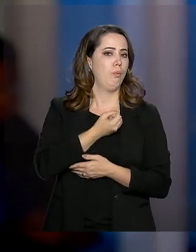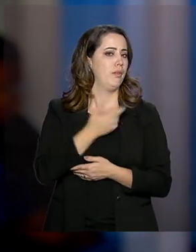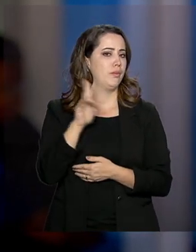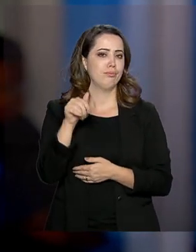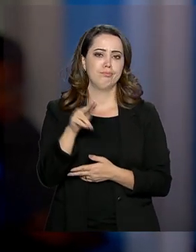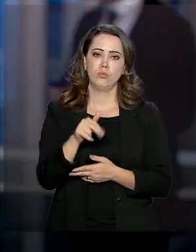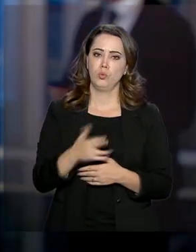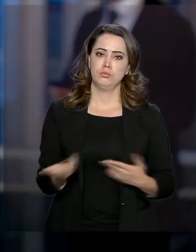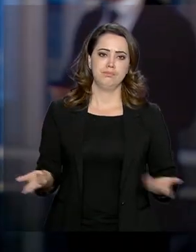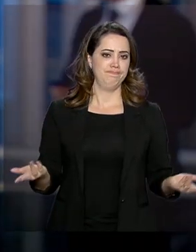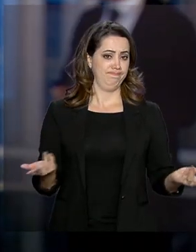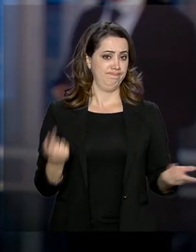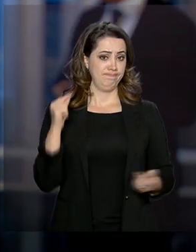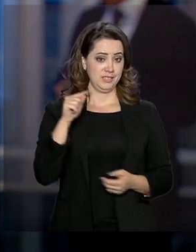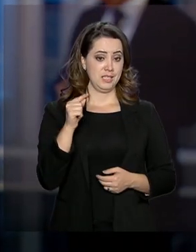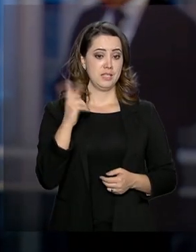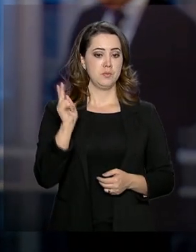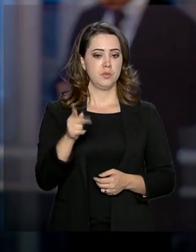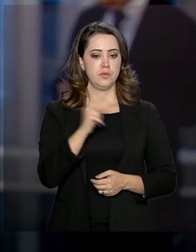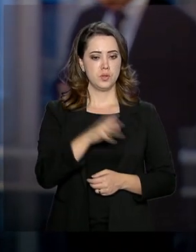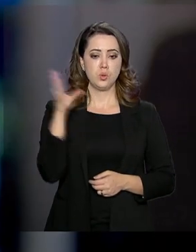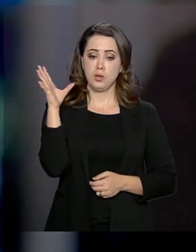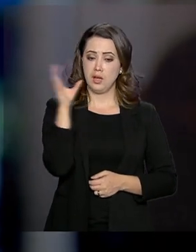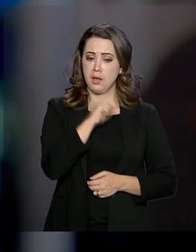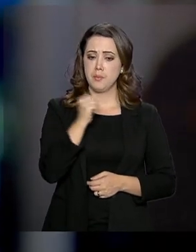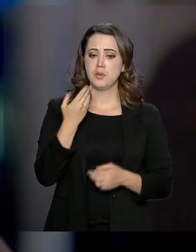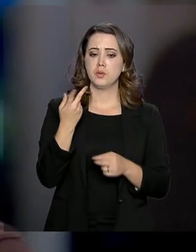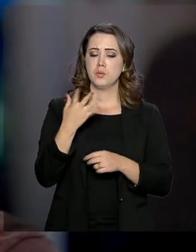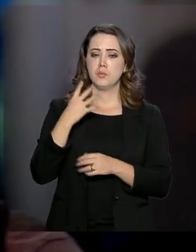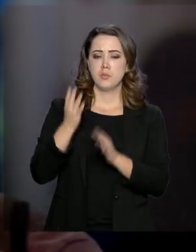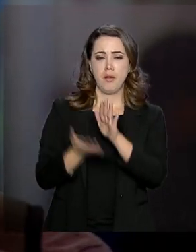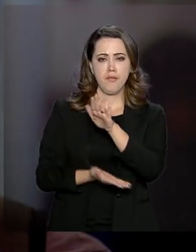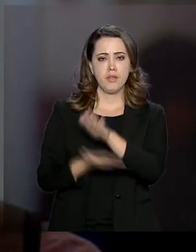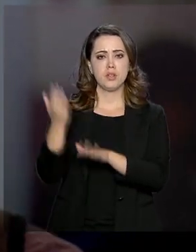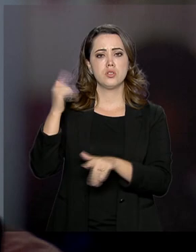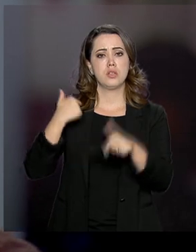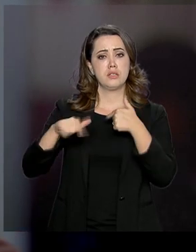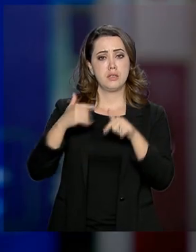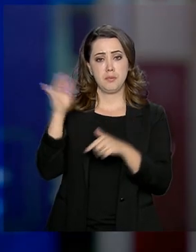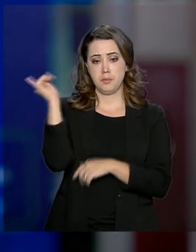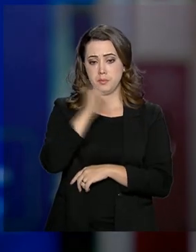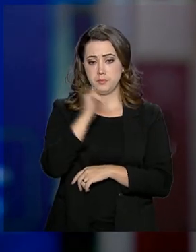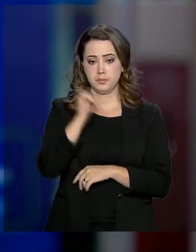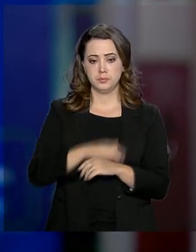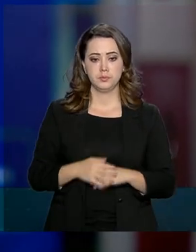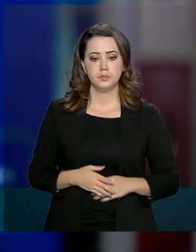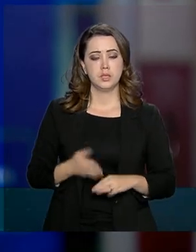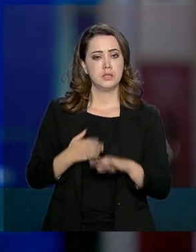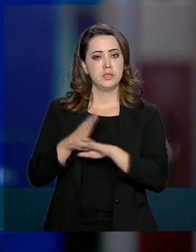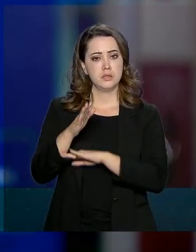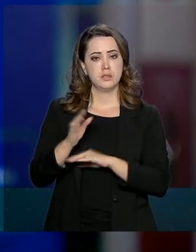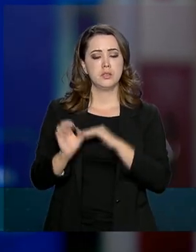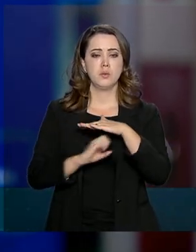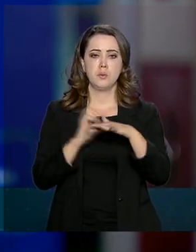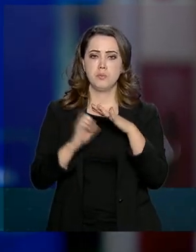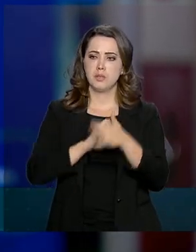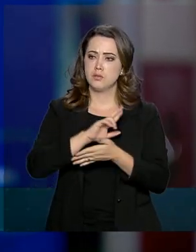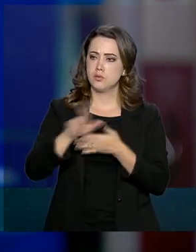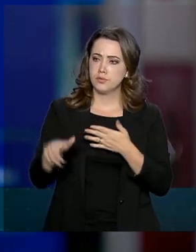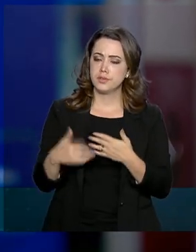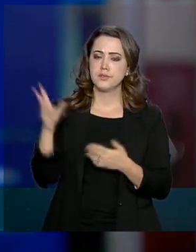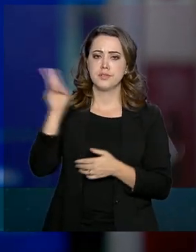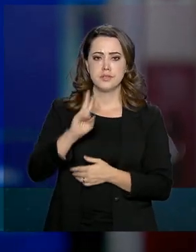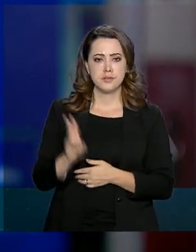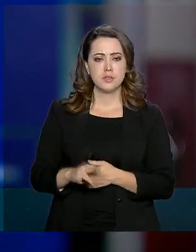Este professor está correndo contra o tempo para viajar a trabalho para a Itália. Entrei em contato com a empresa por diversas